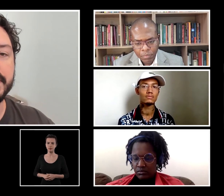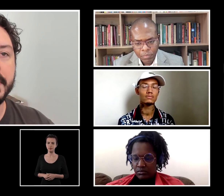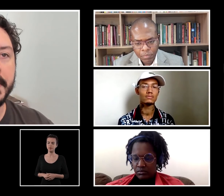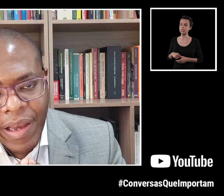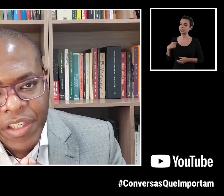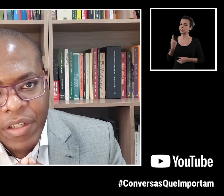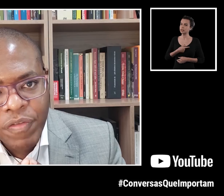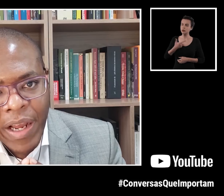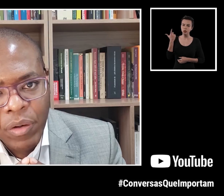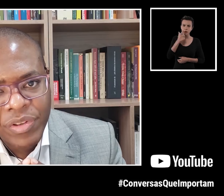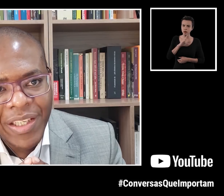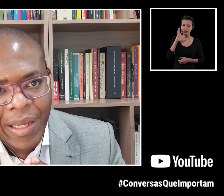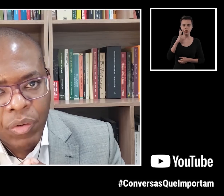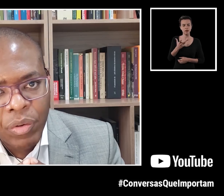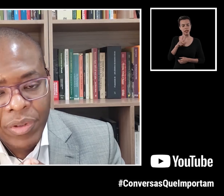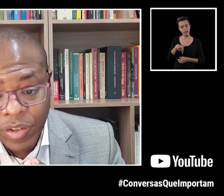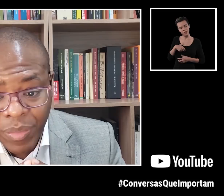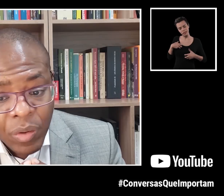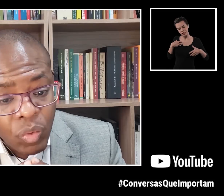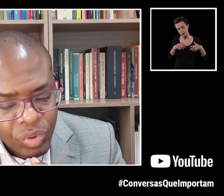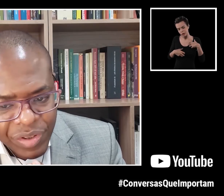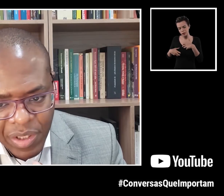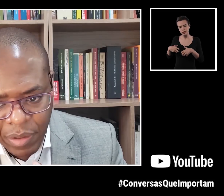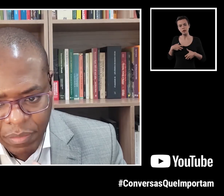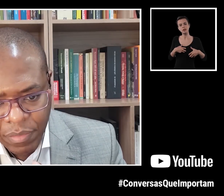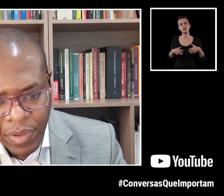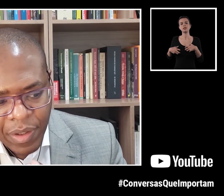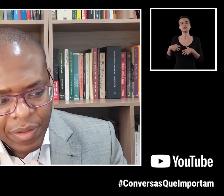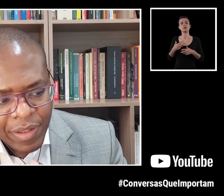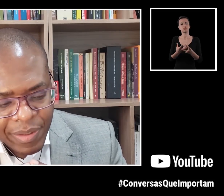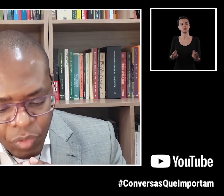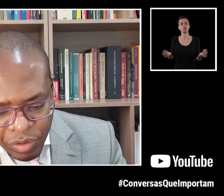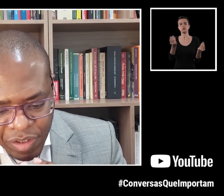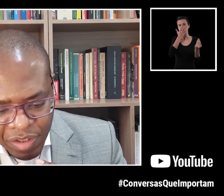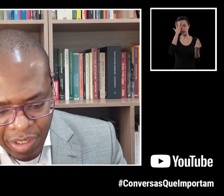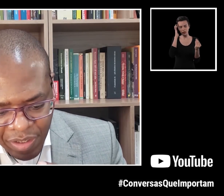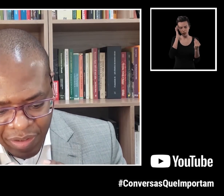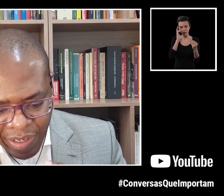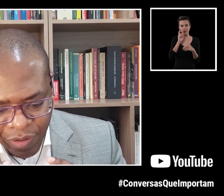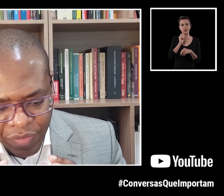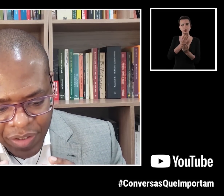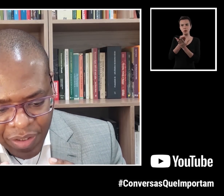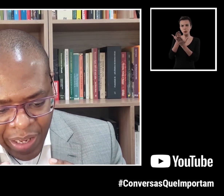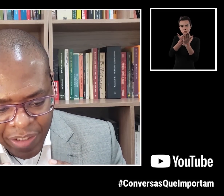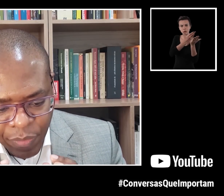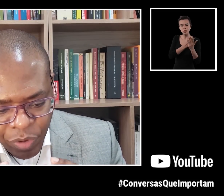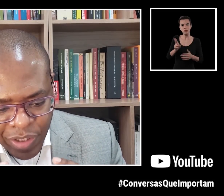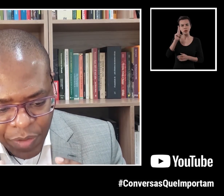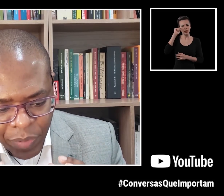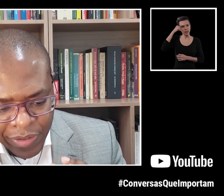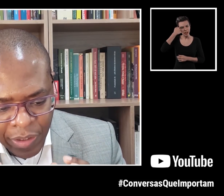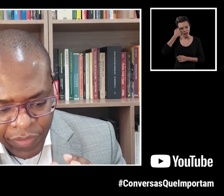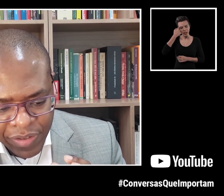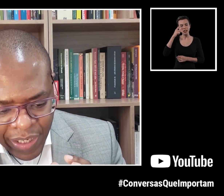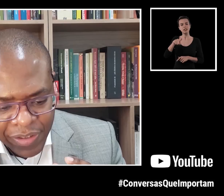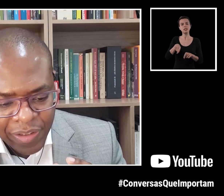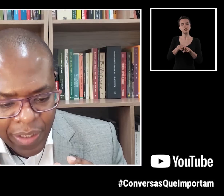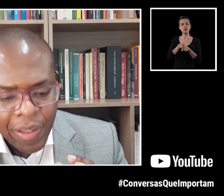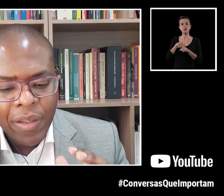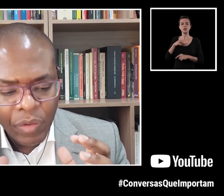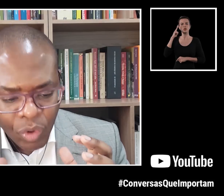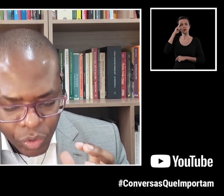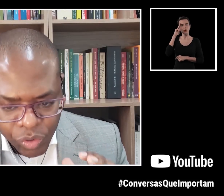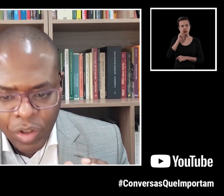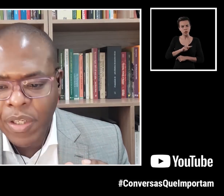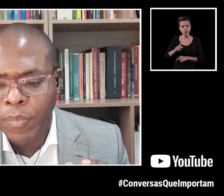inclusivo? A gente não vai conseguir dar conta, isso é uma angústia, desse monte de gente que está na universidade, esse monte de gente preta na universidade,